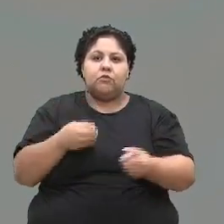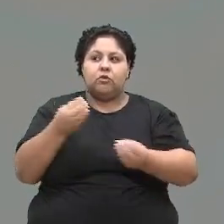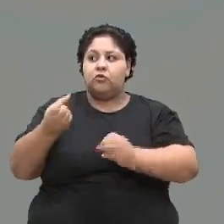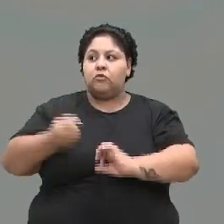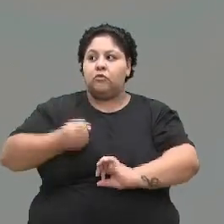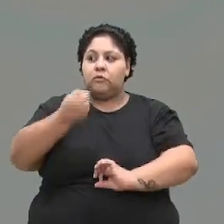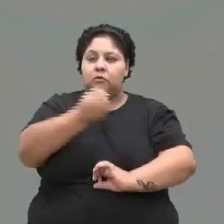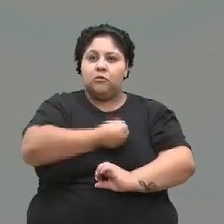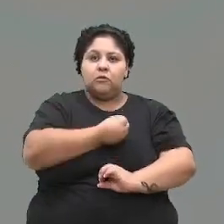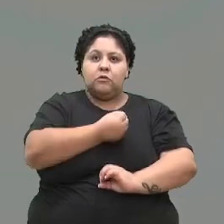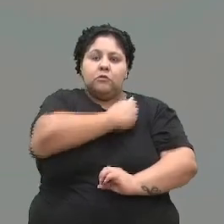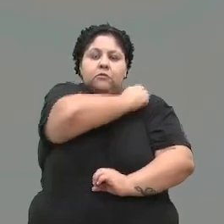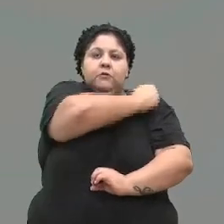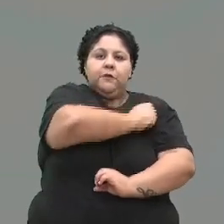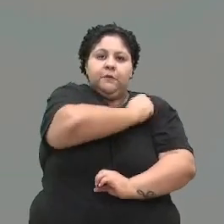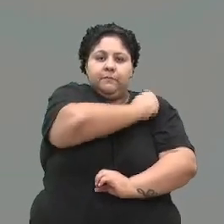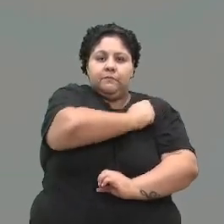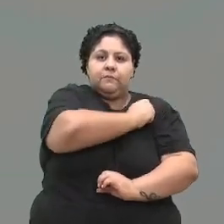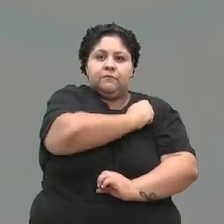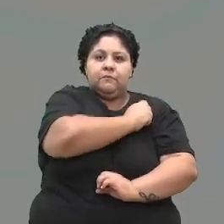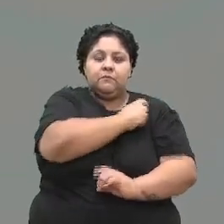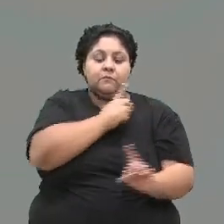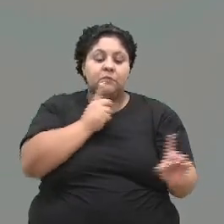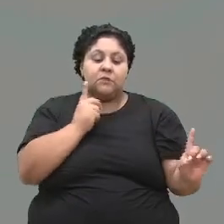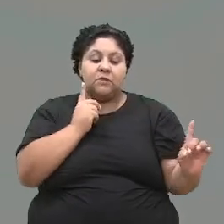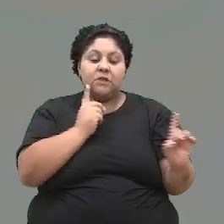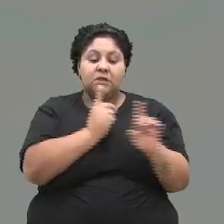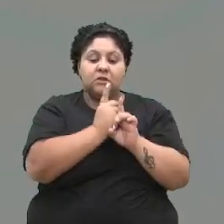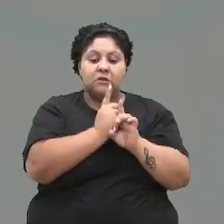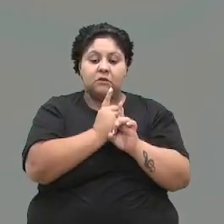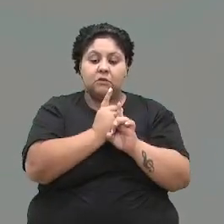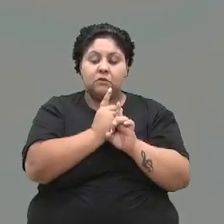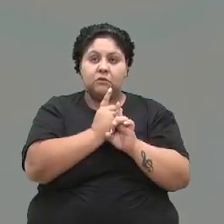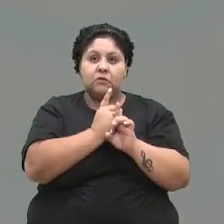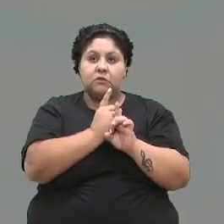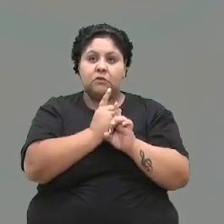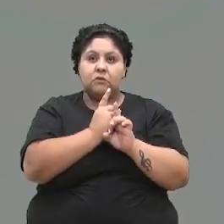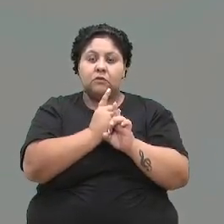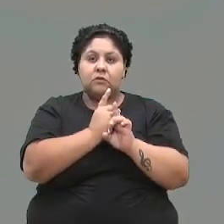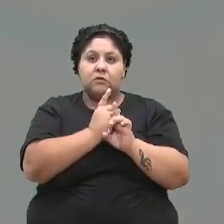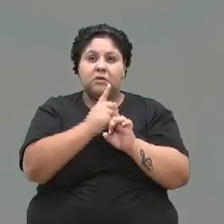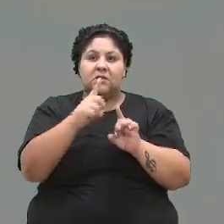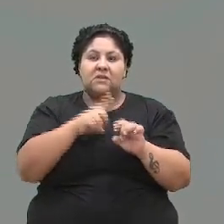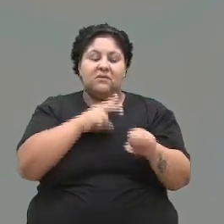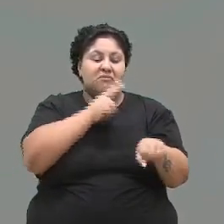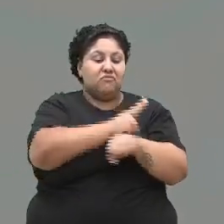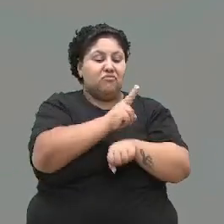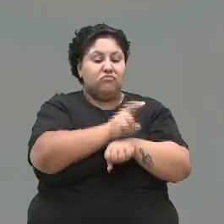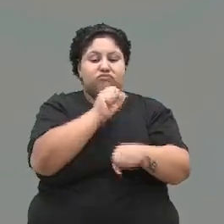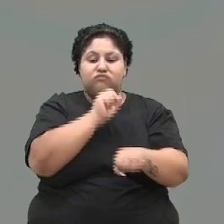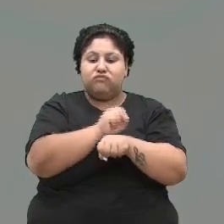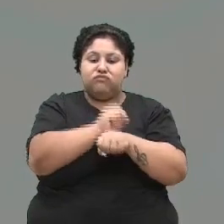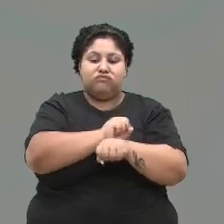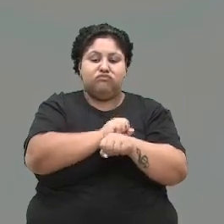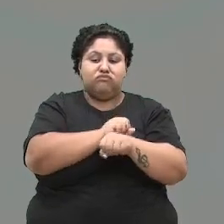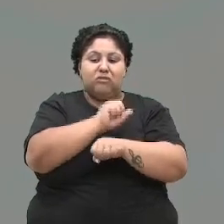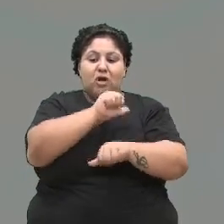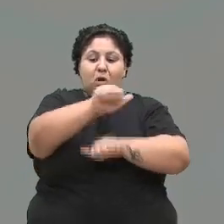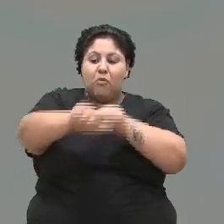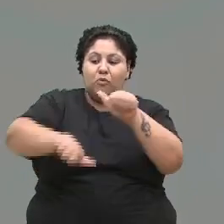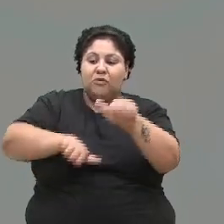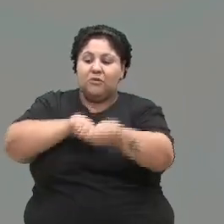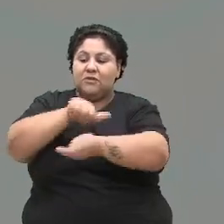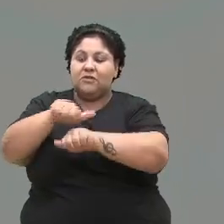de estudantes que encontram-se, ou crianças que encontram-se sem vagas e aguardando por transferência